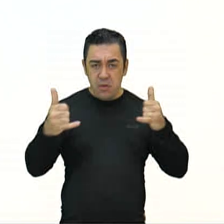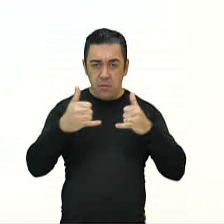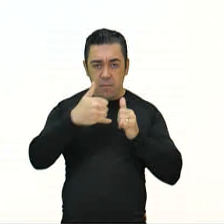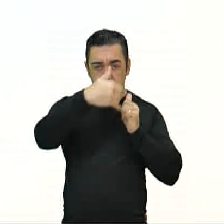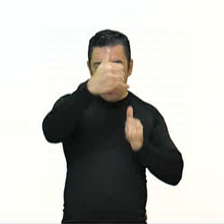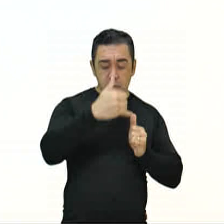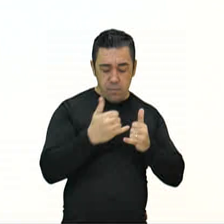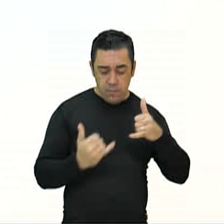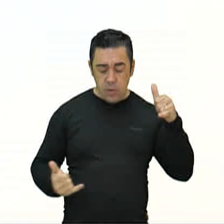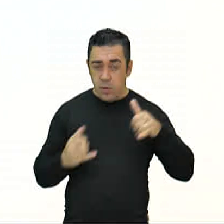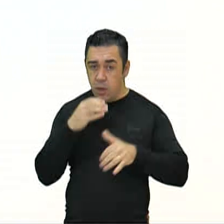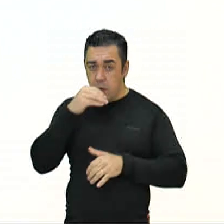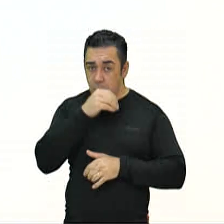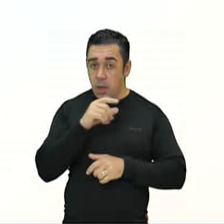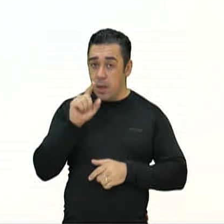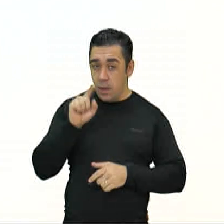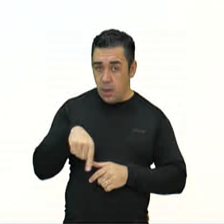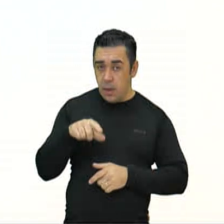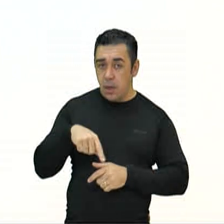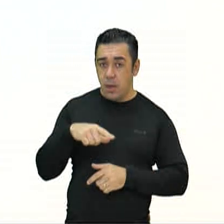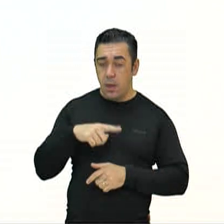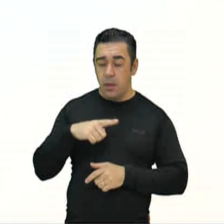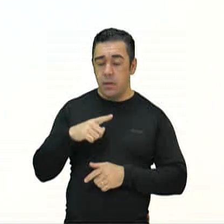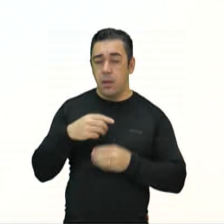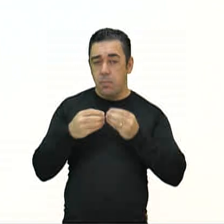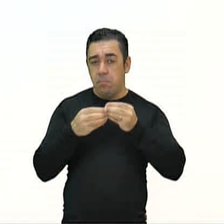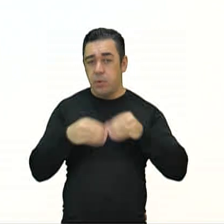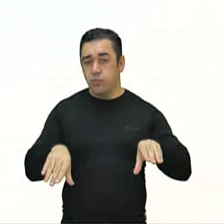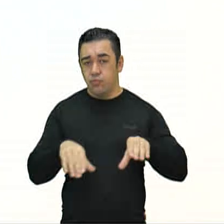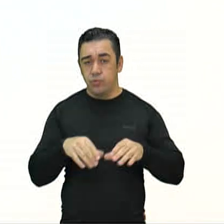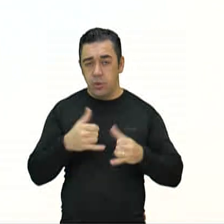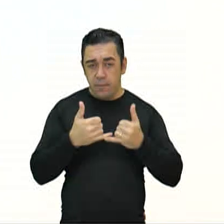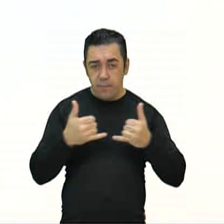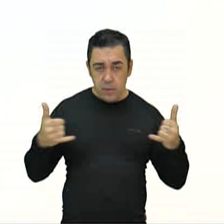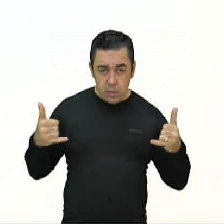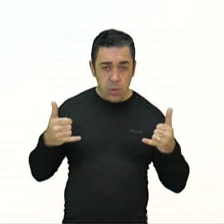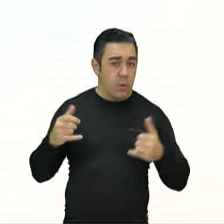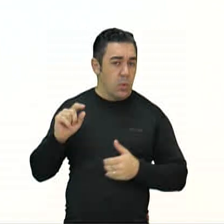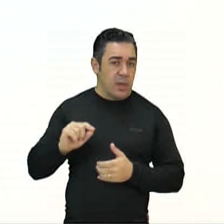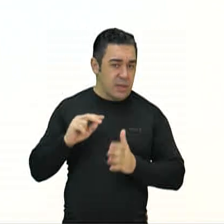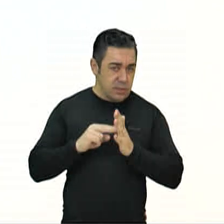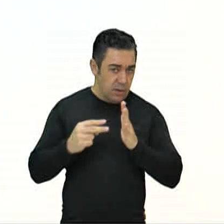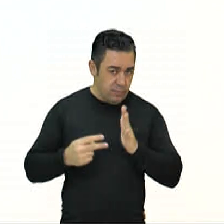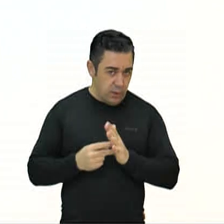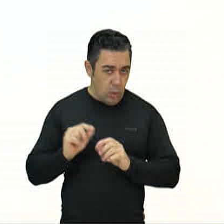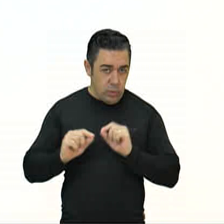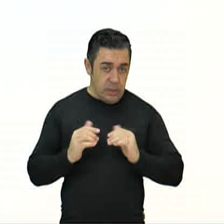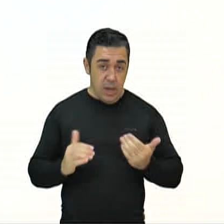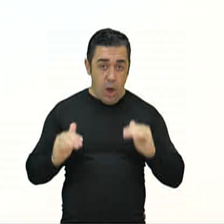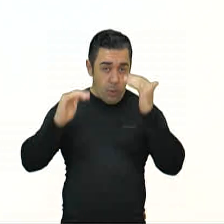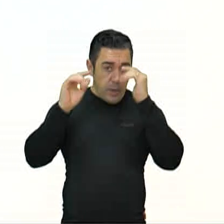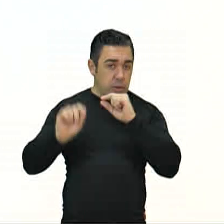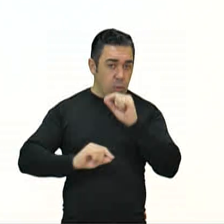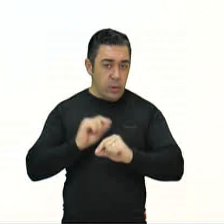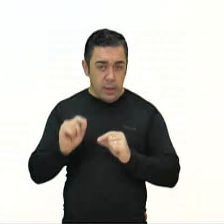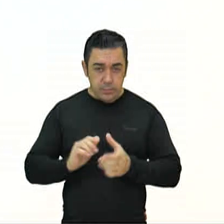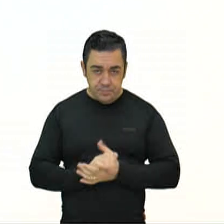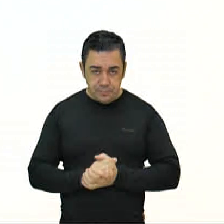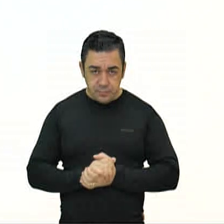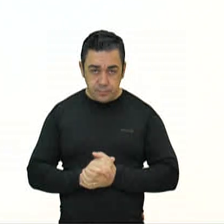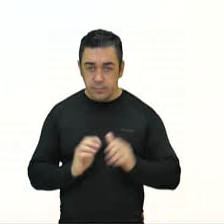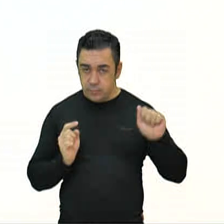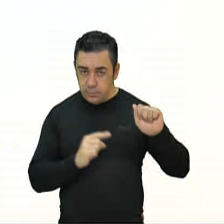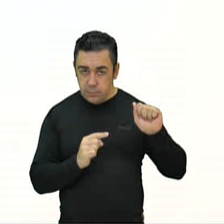instalações. Esse aquecimento prejudicial na fiação da rede junto à tomada deve-se ao aumento excessivo da letra